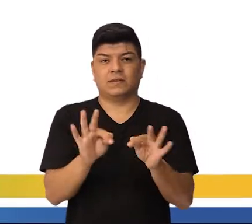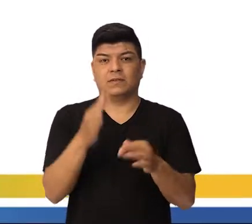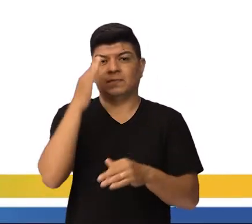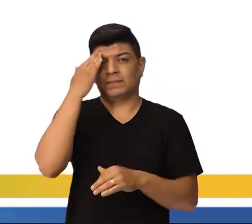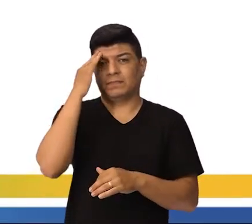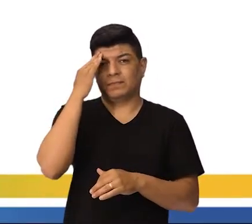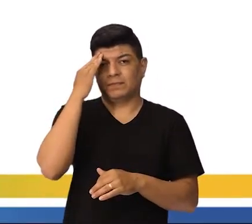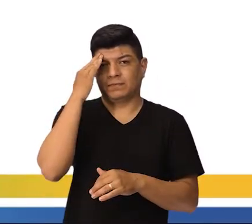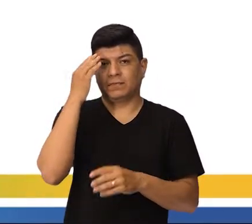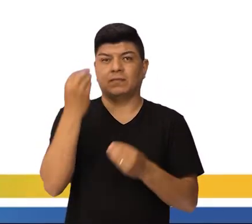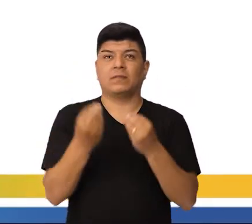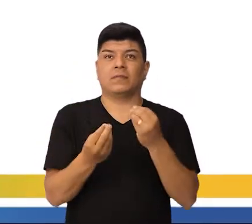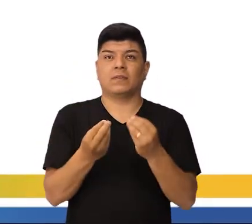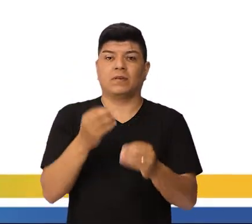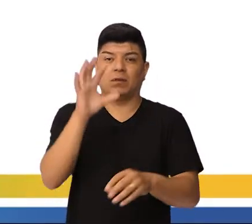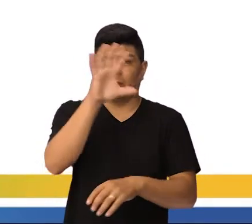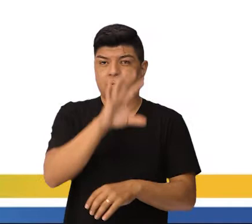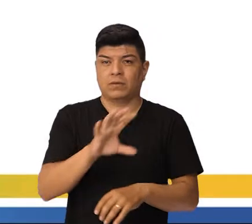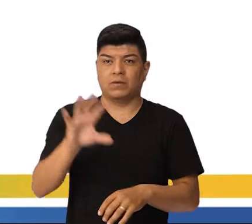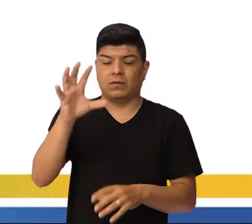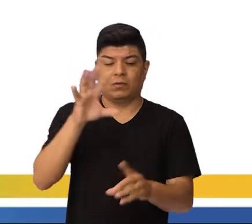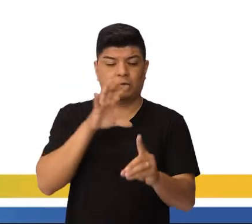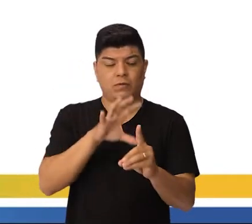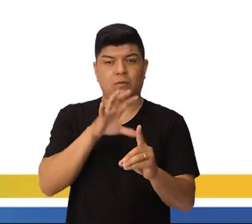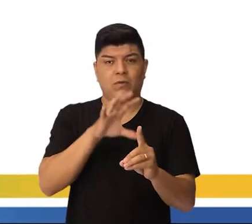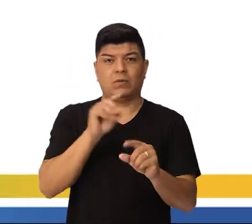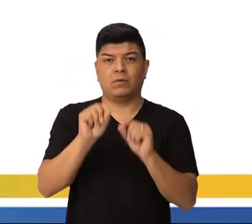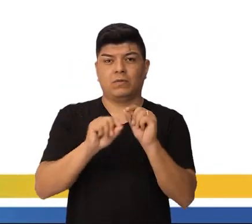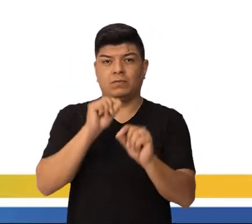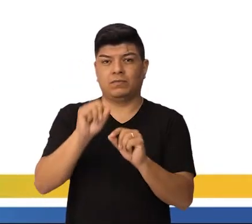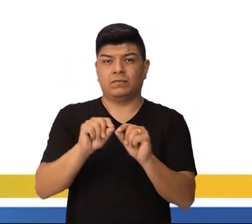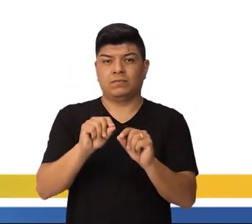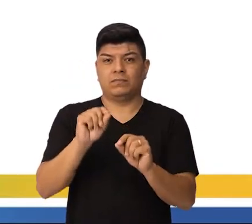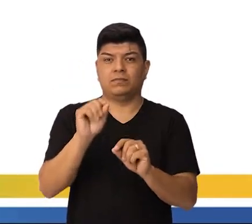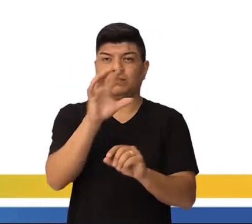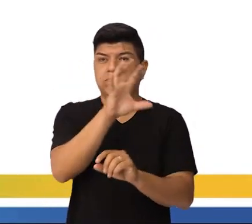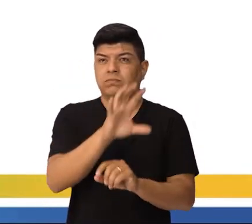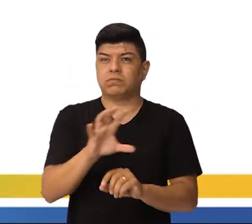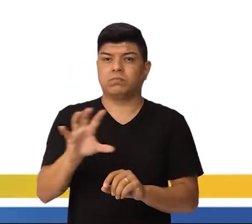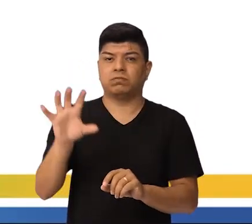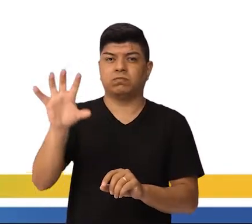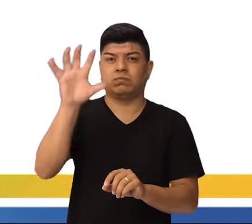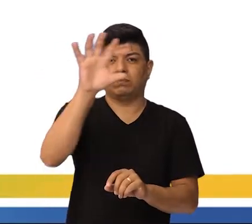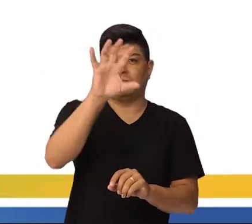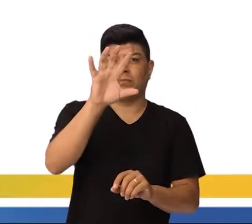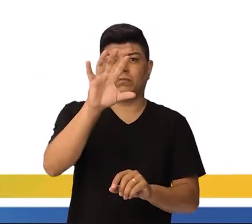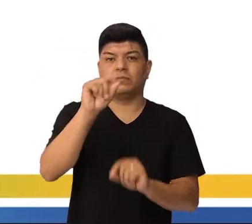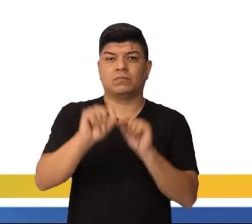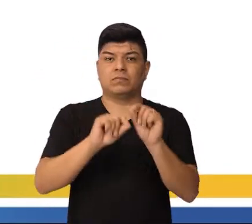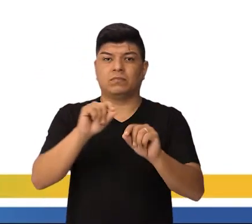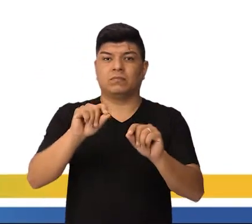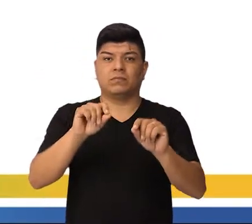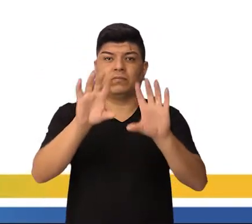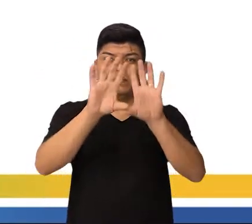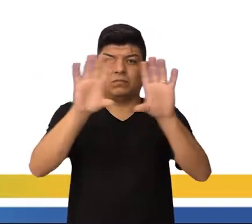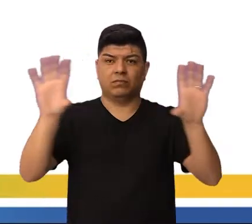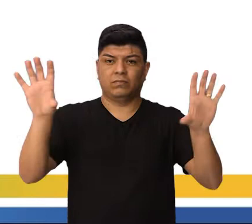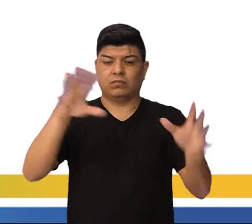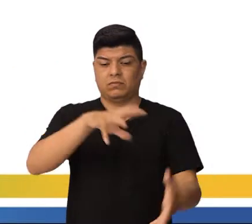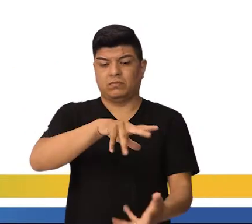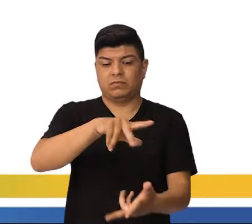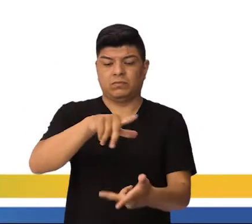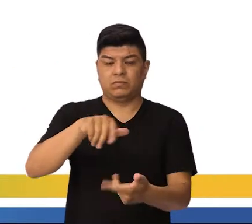Olha só, o clima é influenciado por elementos e fatores climáticos, que faz com que a atmosfera tenha